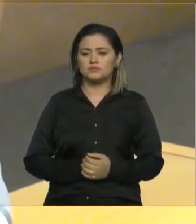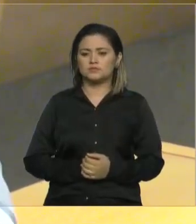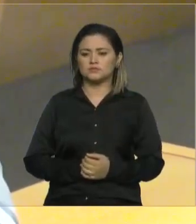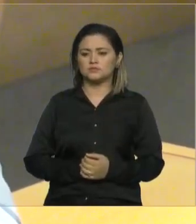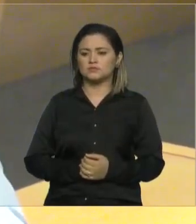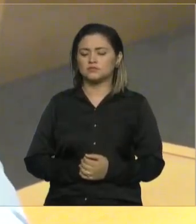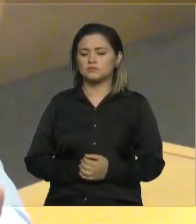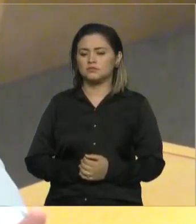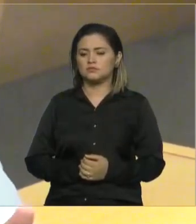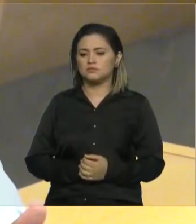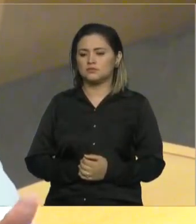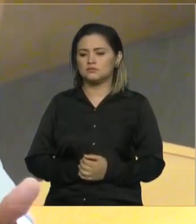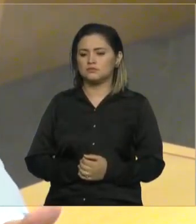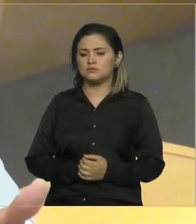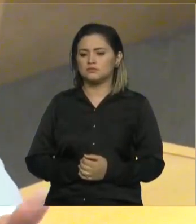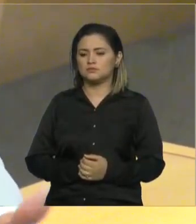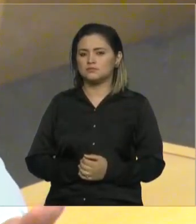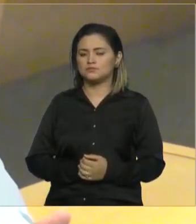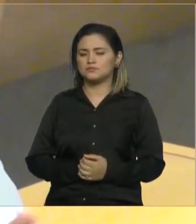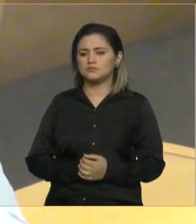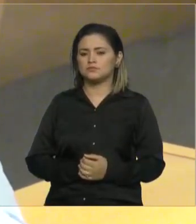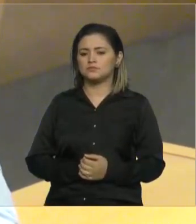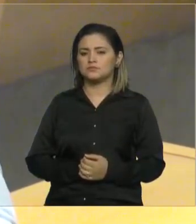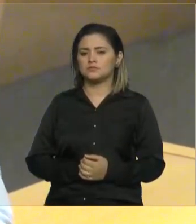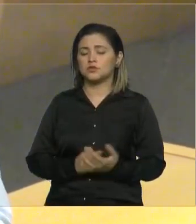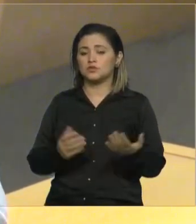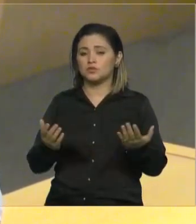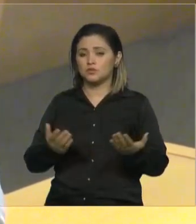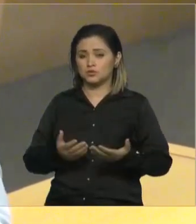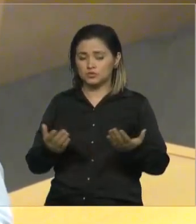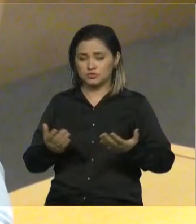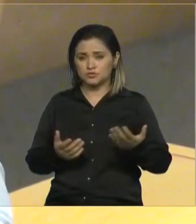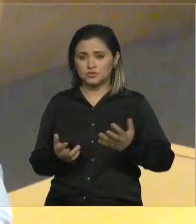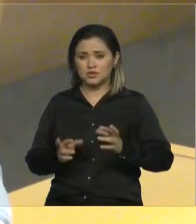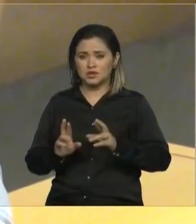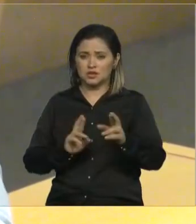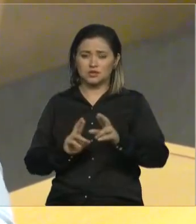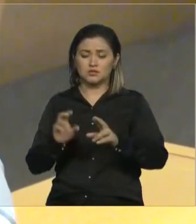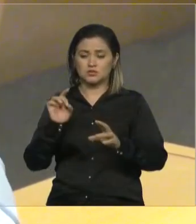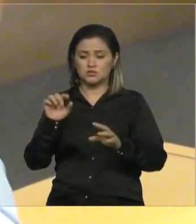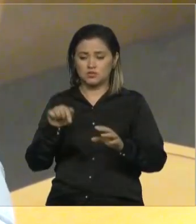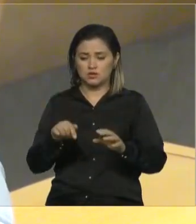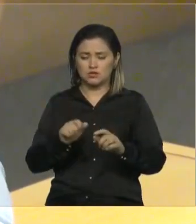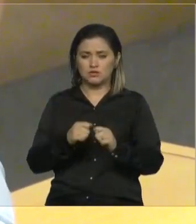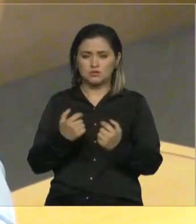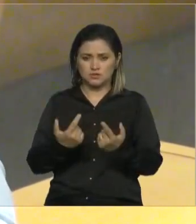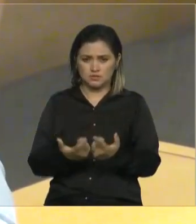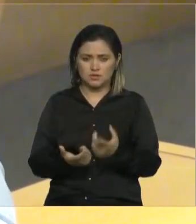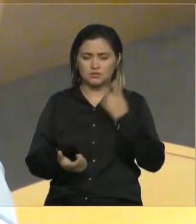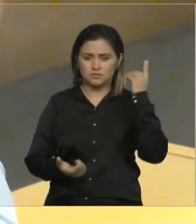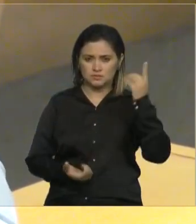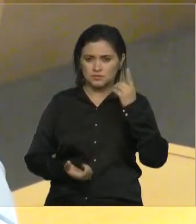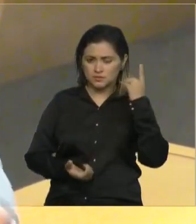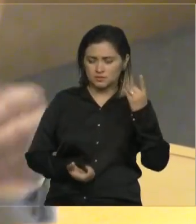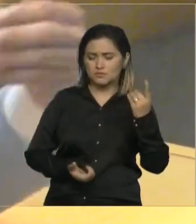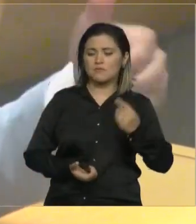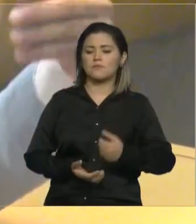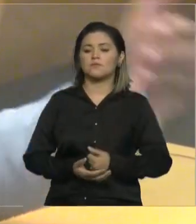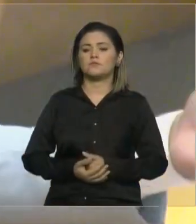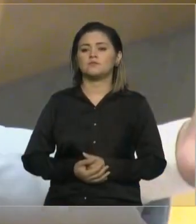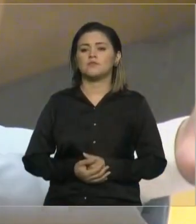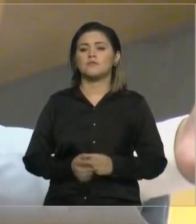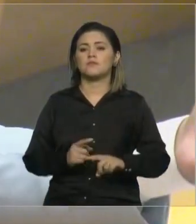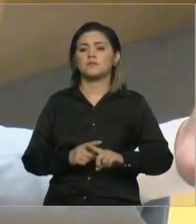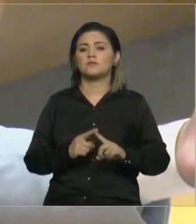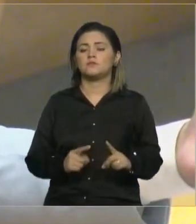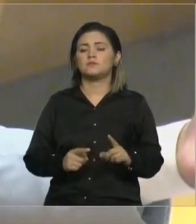nós mantivemos e temos na Assembleia Legislativa do Estado do Maranhão. E o seu reconhecimento que antes não tinha a